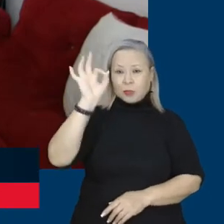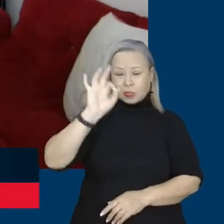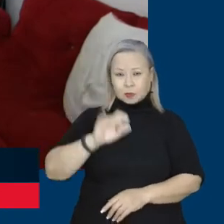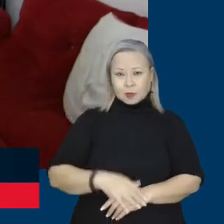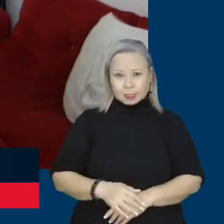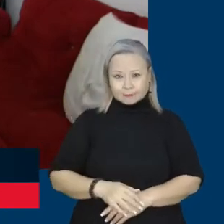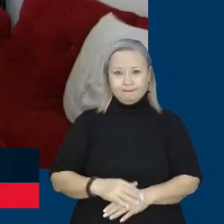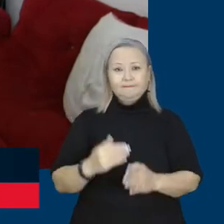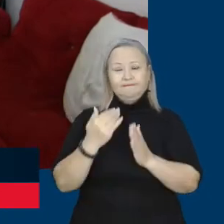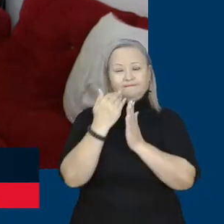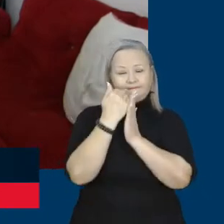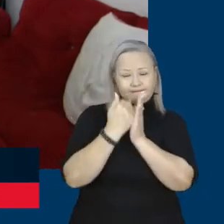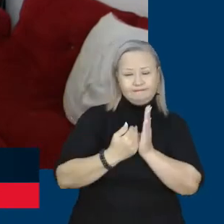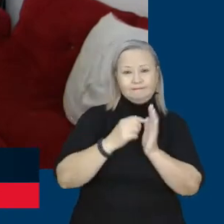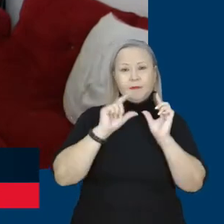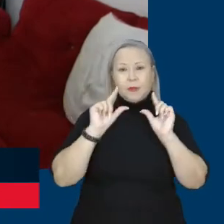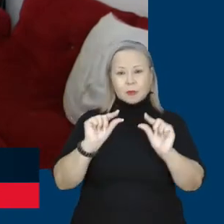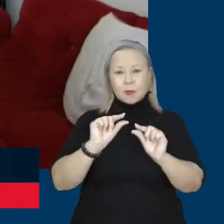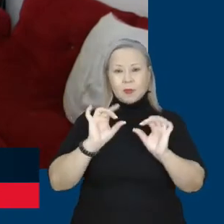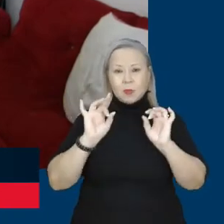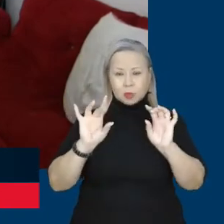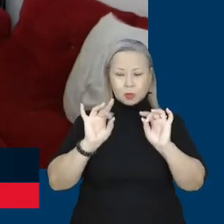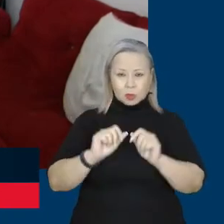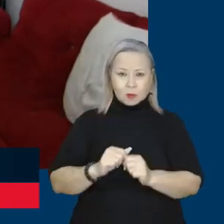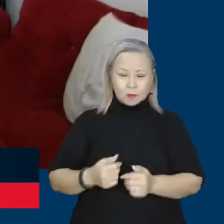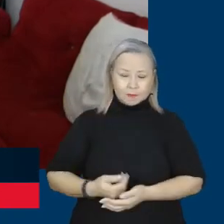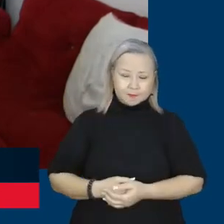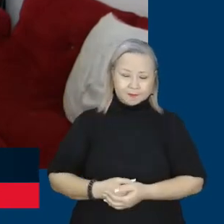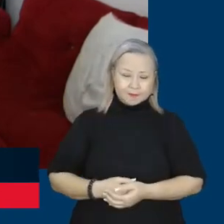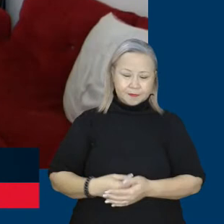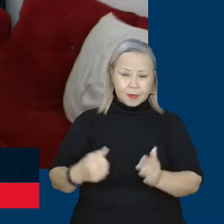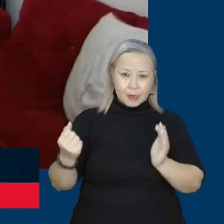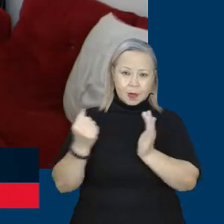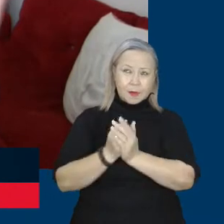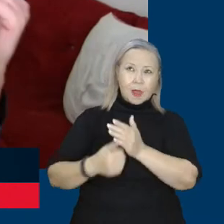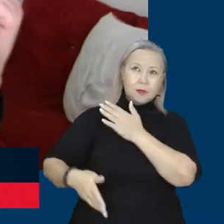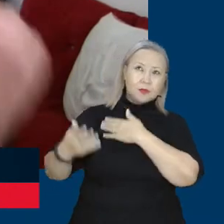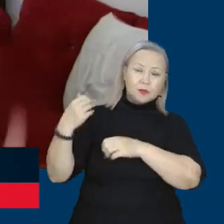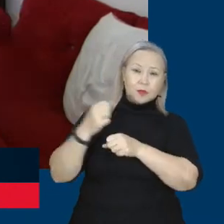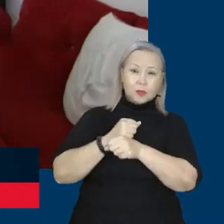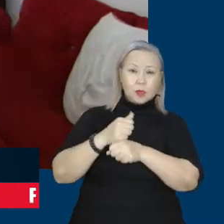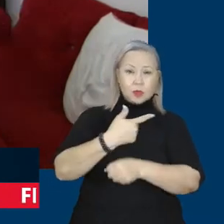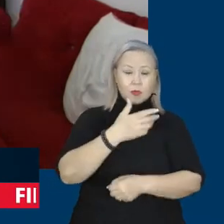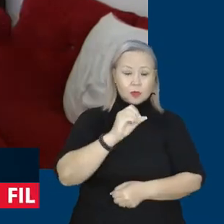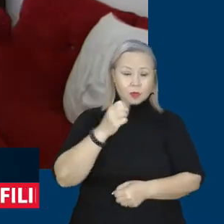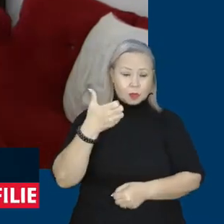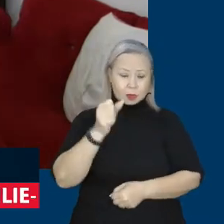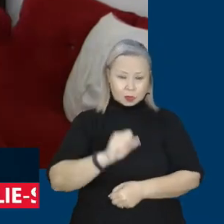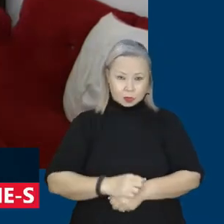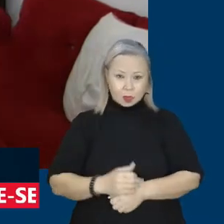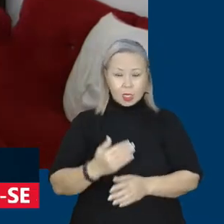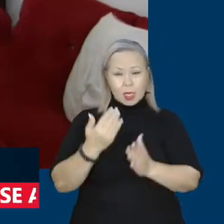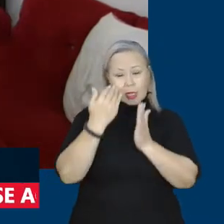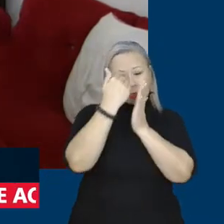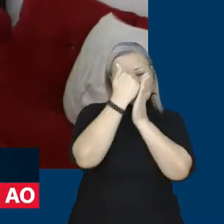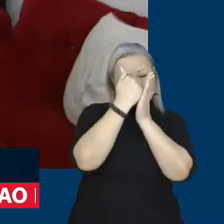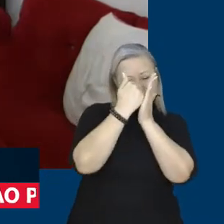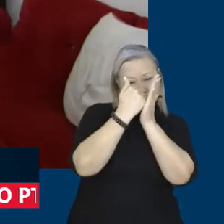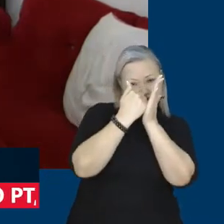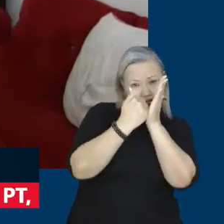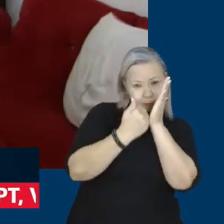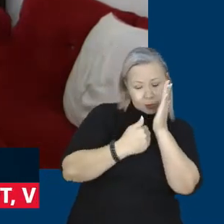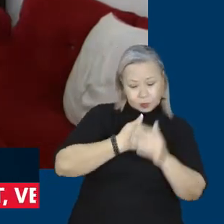maior marca da série histórica que foi atingida em 2018 essa taxa novinha caindo no governo Dilma né